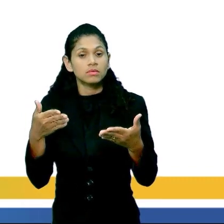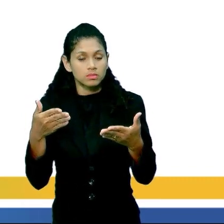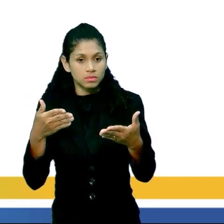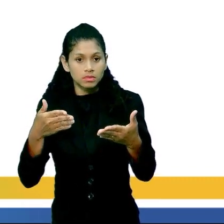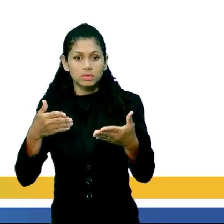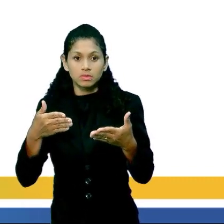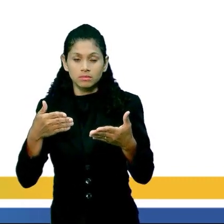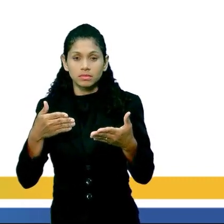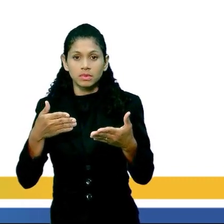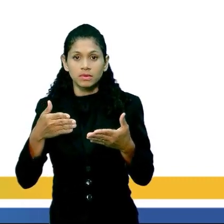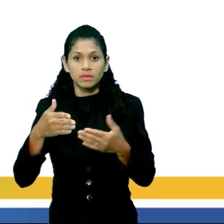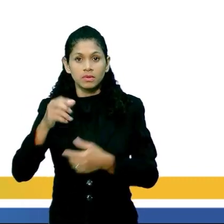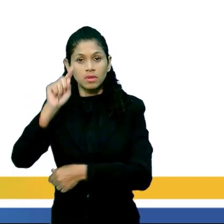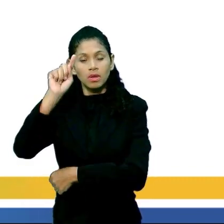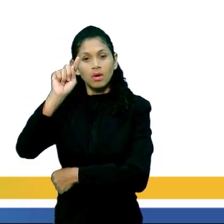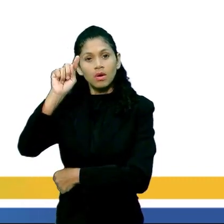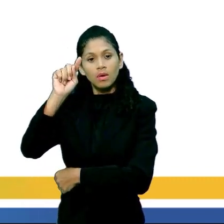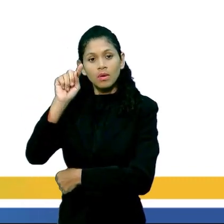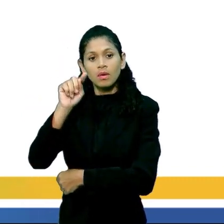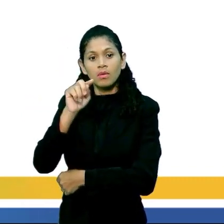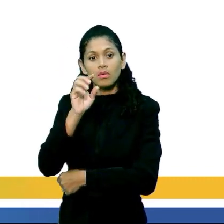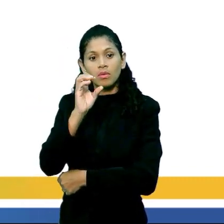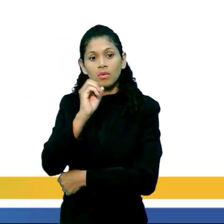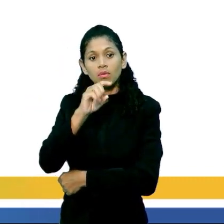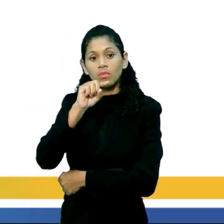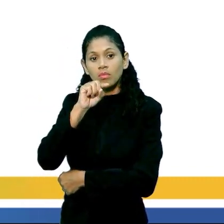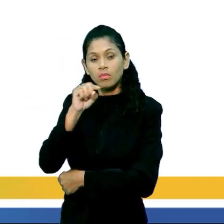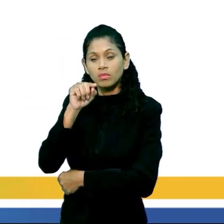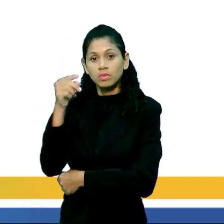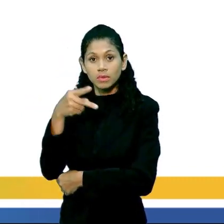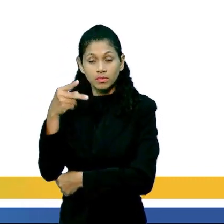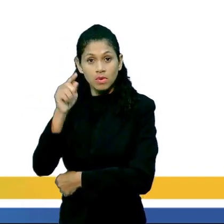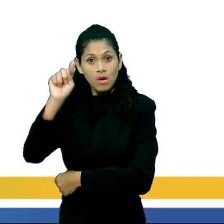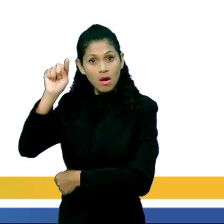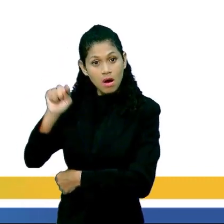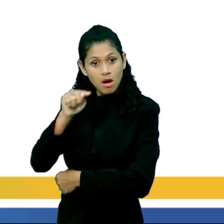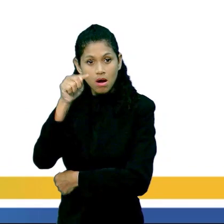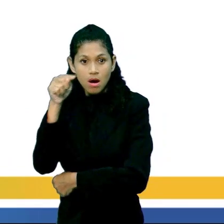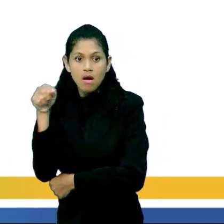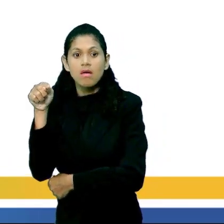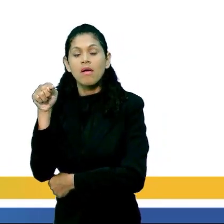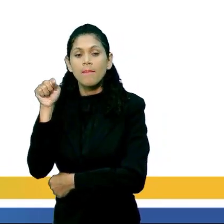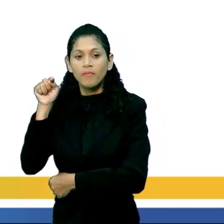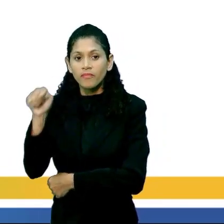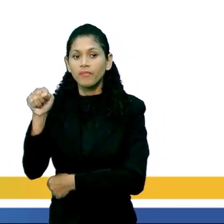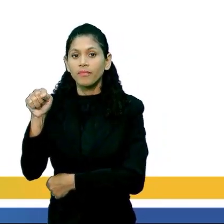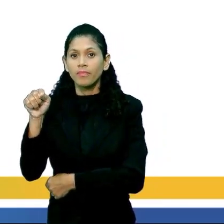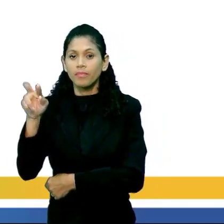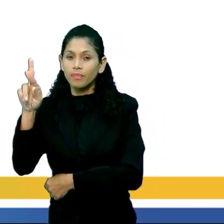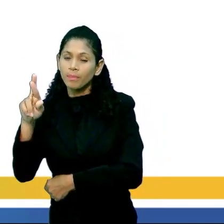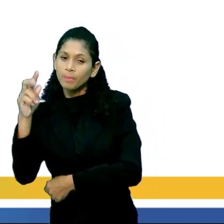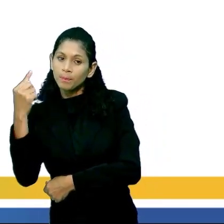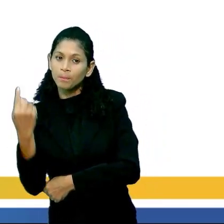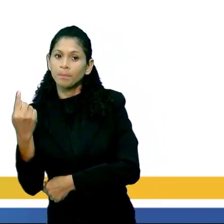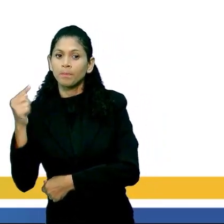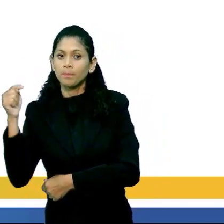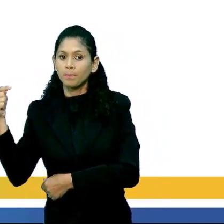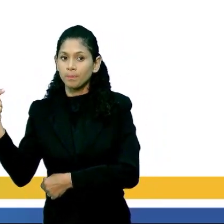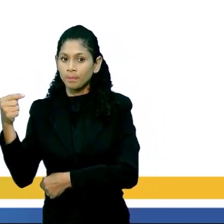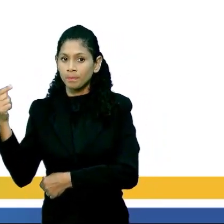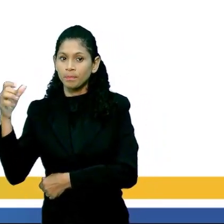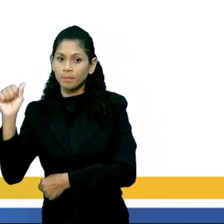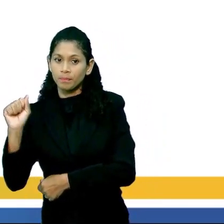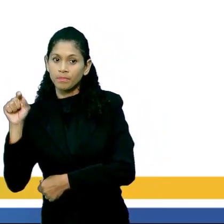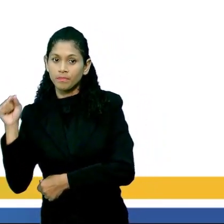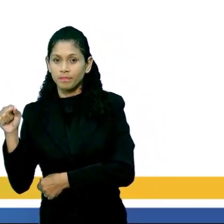R2. Então, vai ficar θ é igual a alfa vezes o R1 menos alfa vezes o R2,